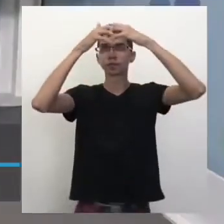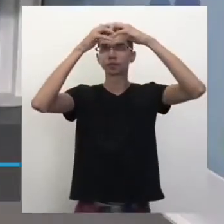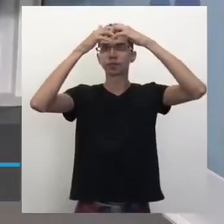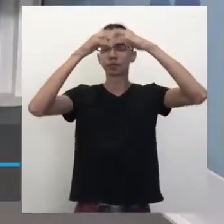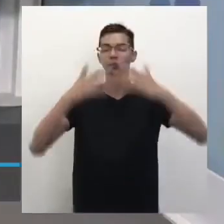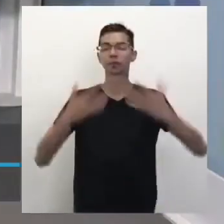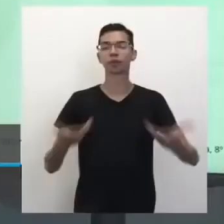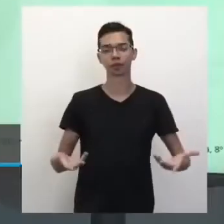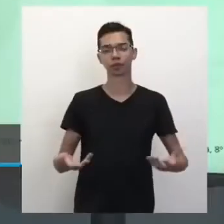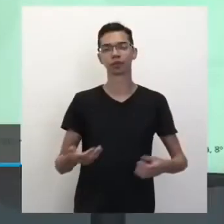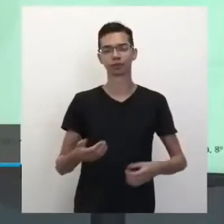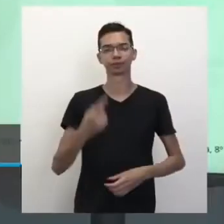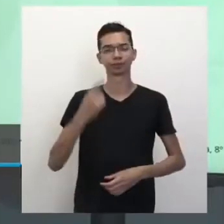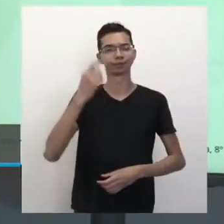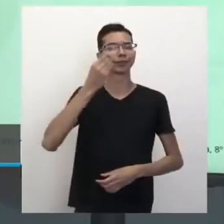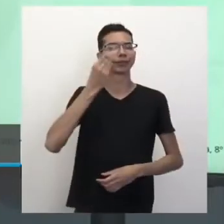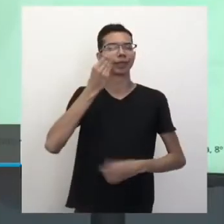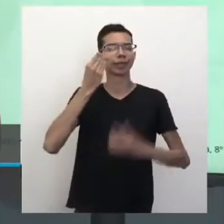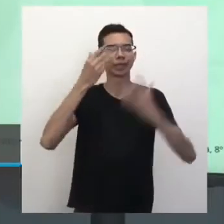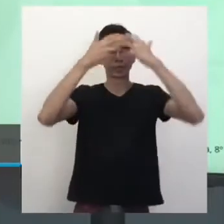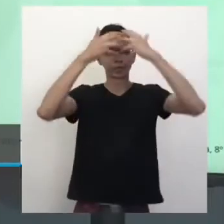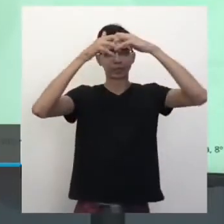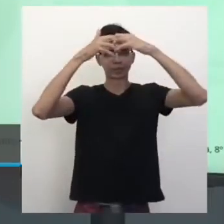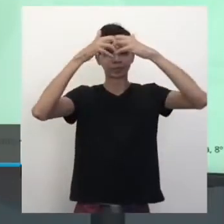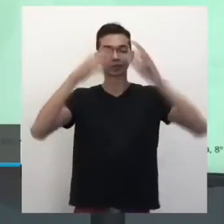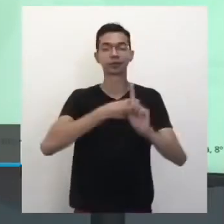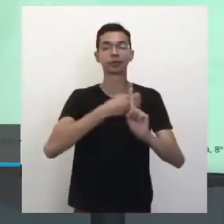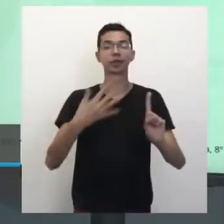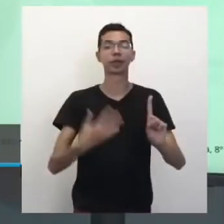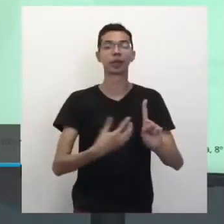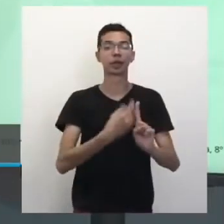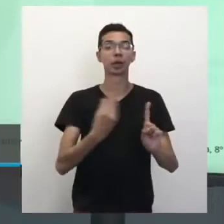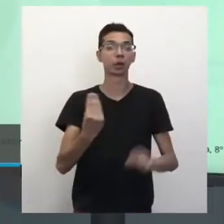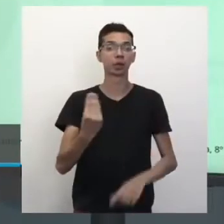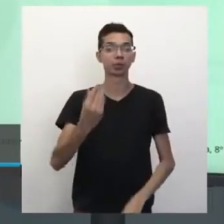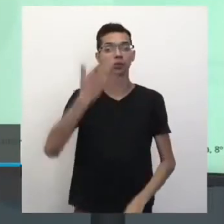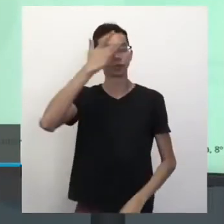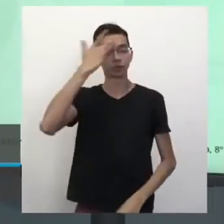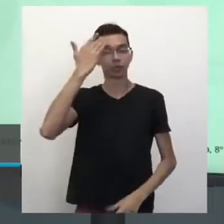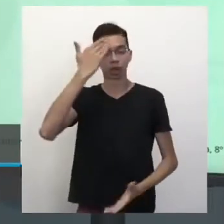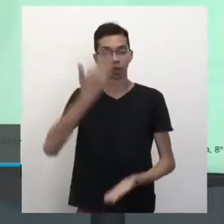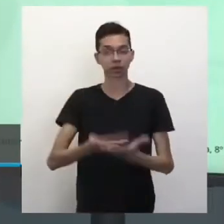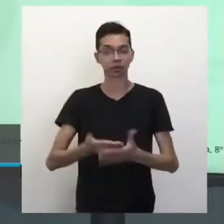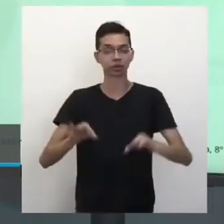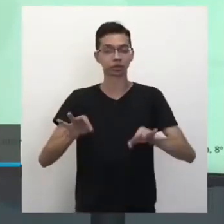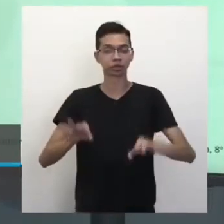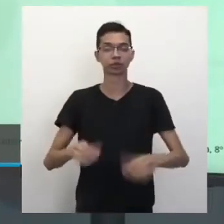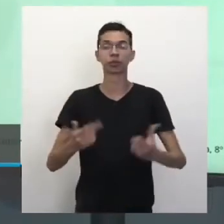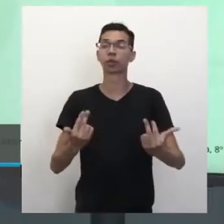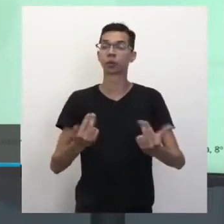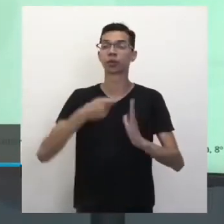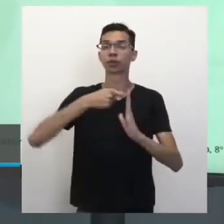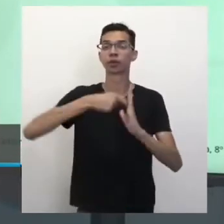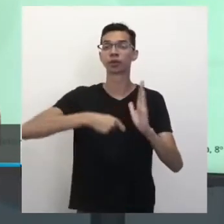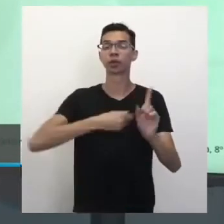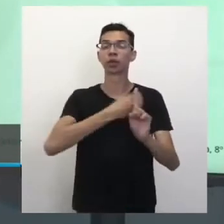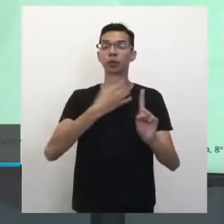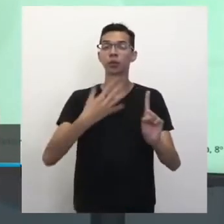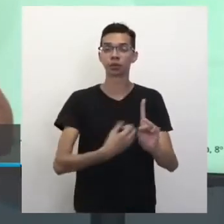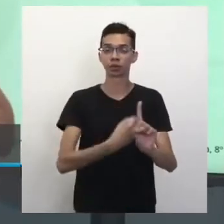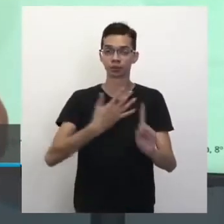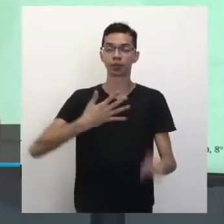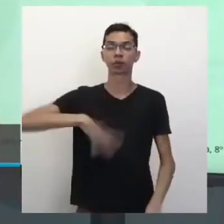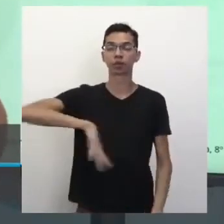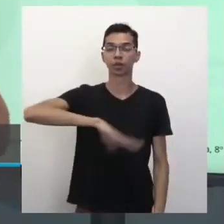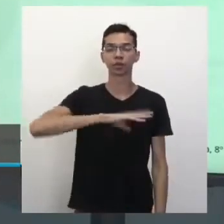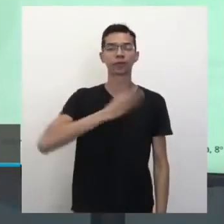O raciocínio lógico, ou os argumentos, vai buscar embasado no que a pessoa acredita. Sim. Assim é o nosso texto argumentativo. Nós vamos buscar embasamentos